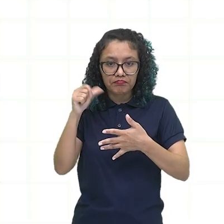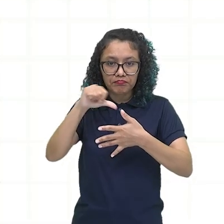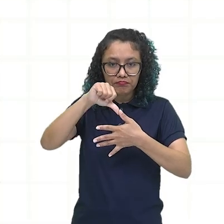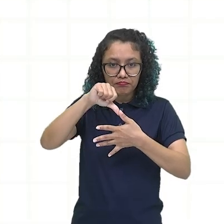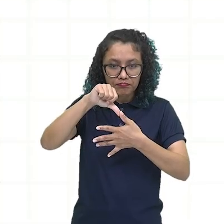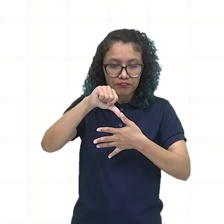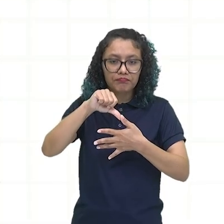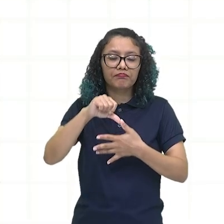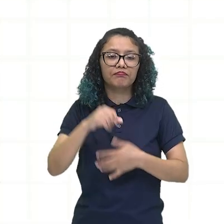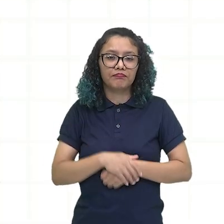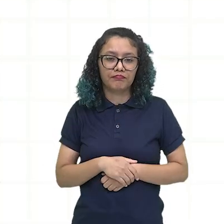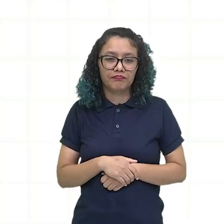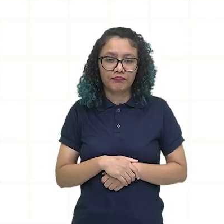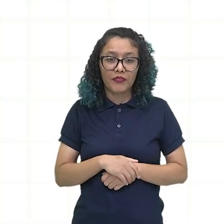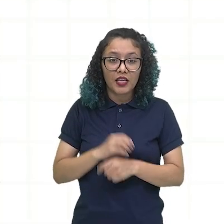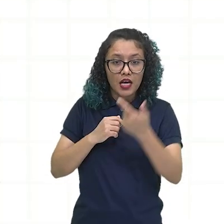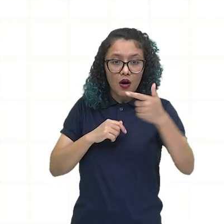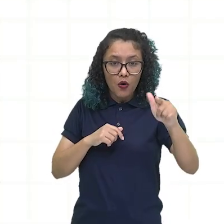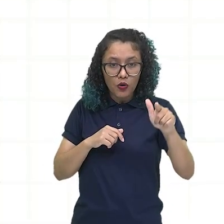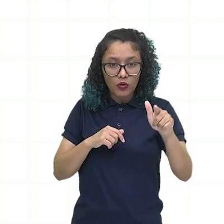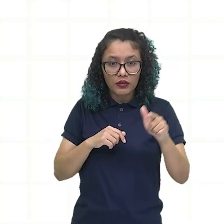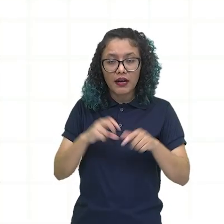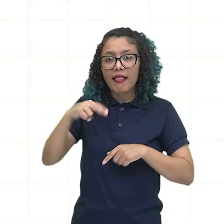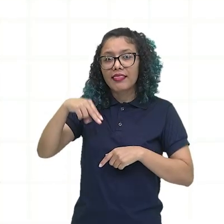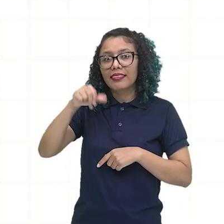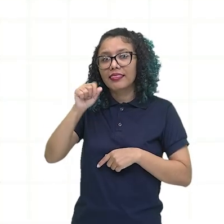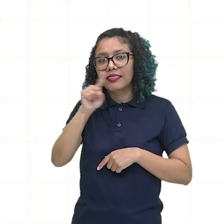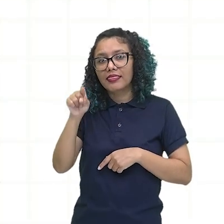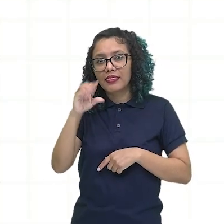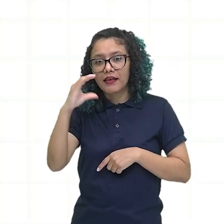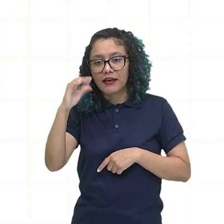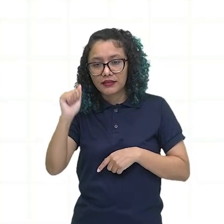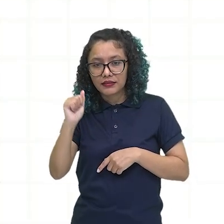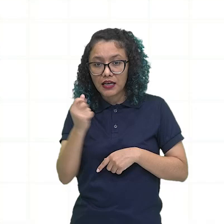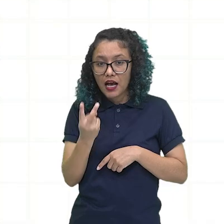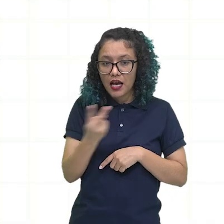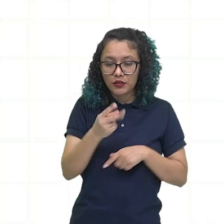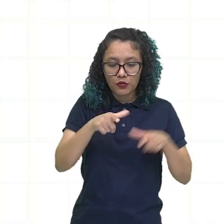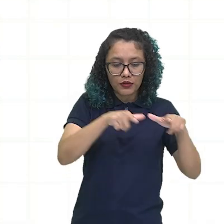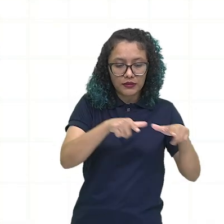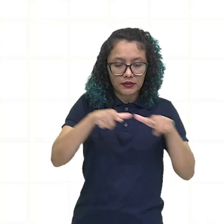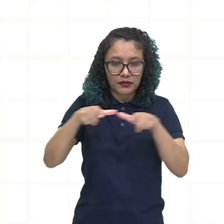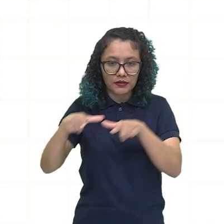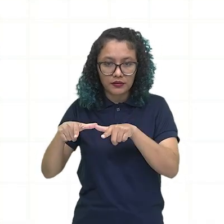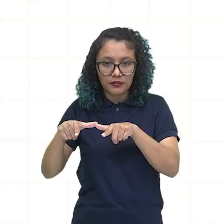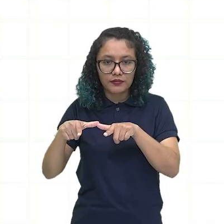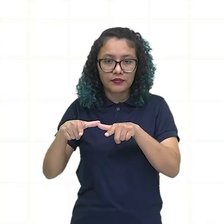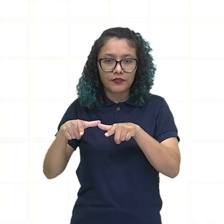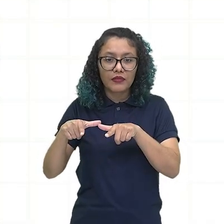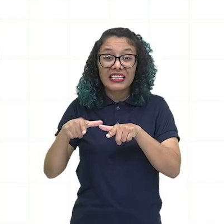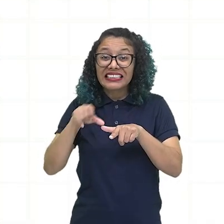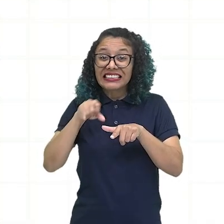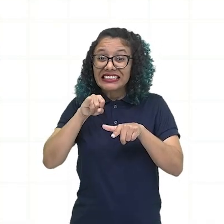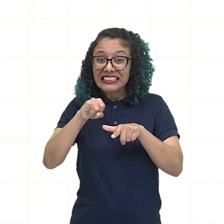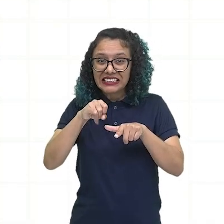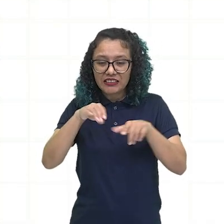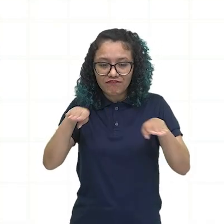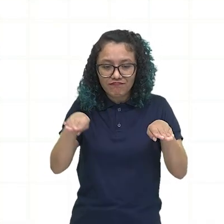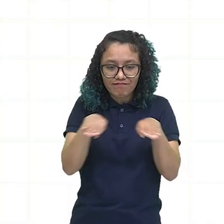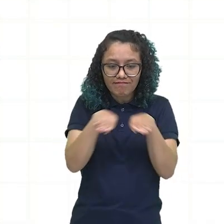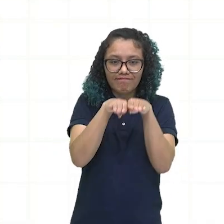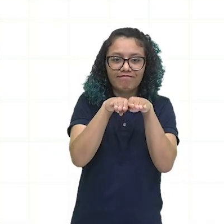placa sul-americana e a placa de Nazca são essas duas placas que, em choque,